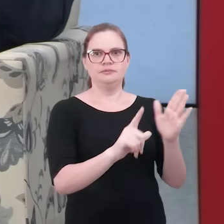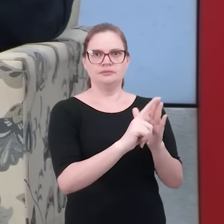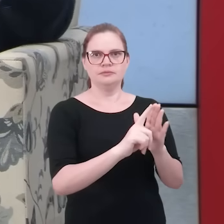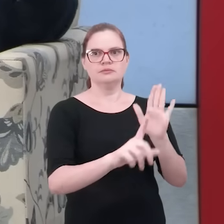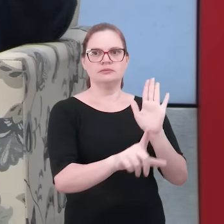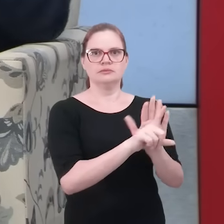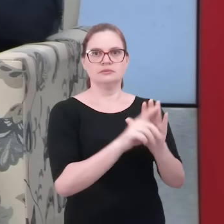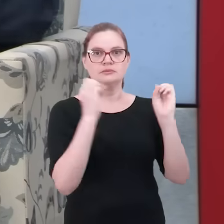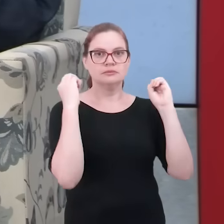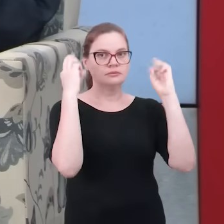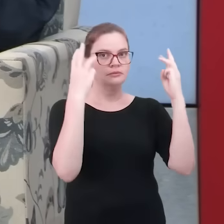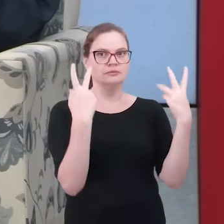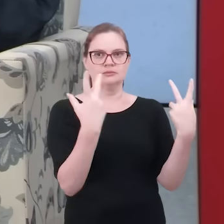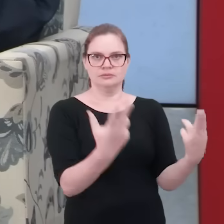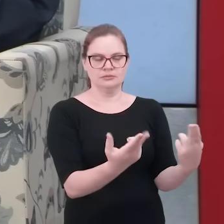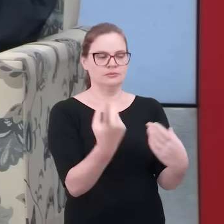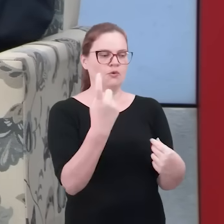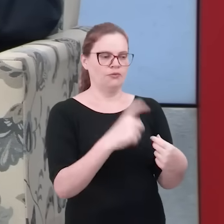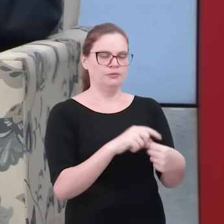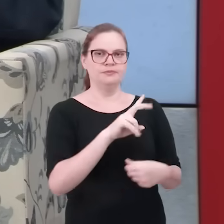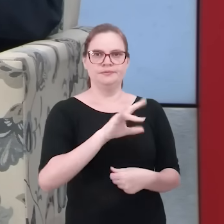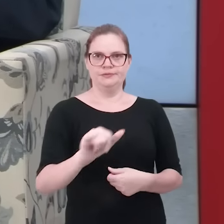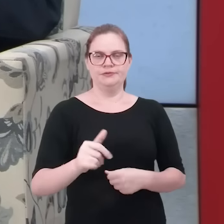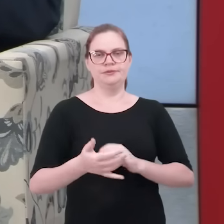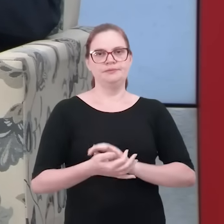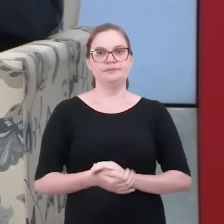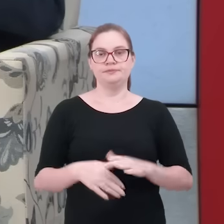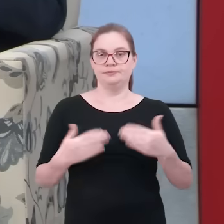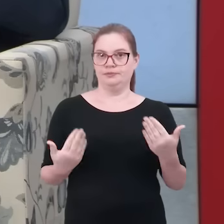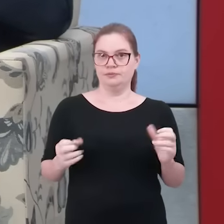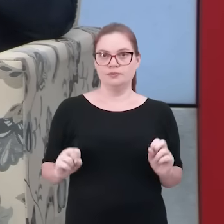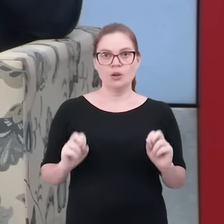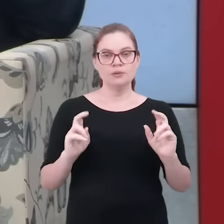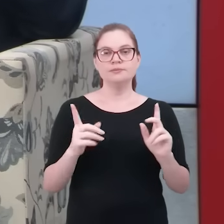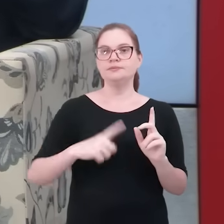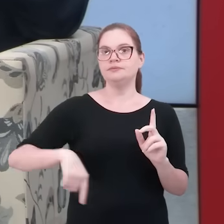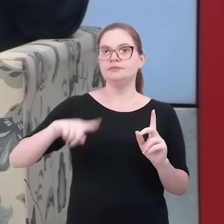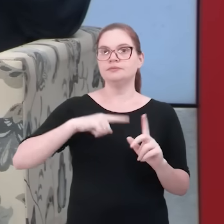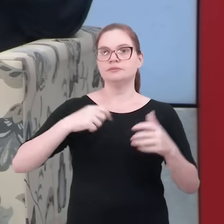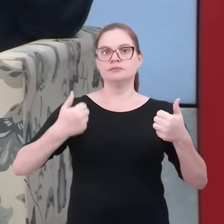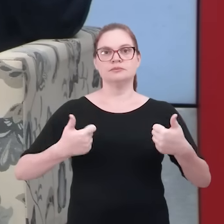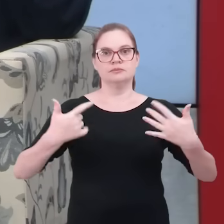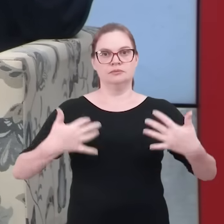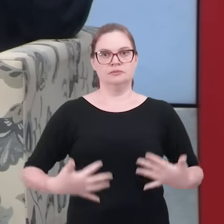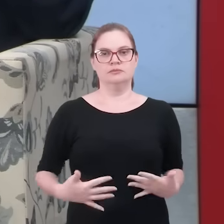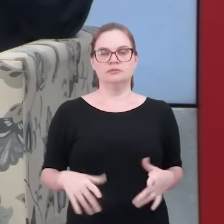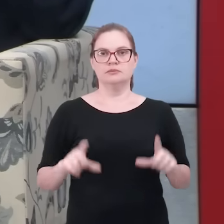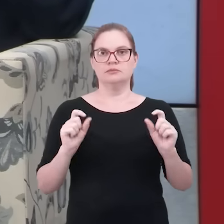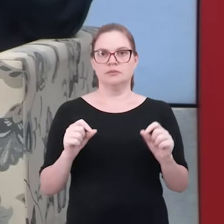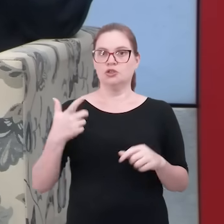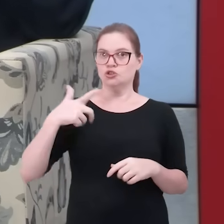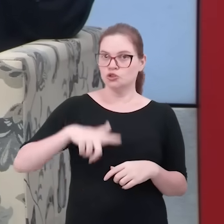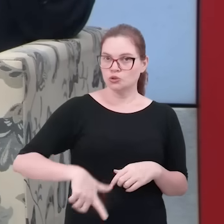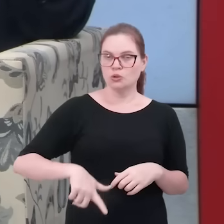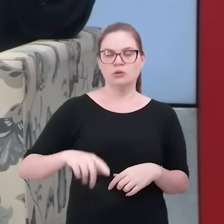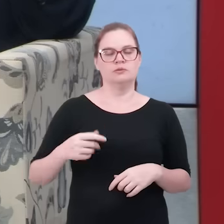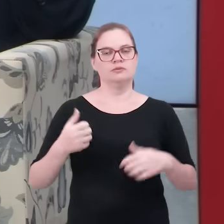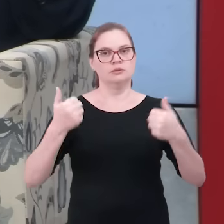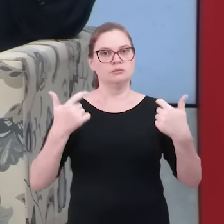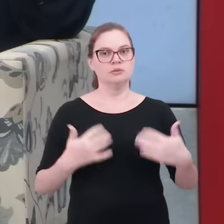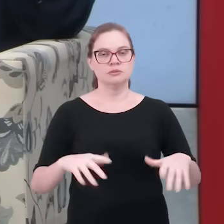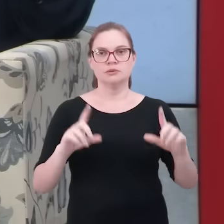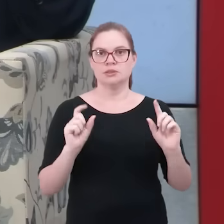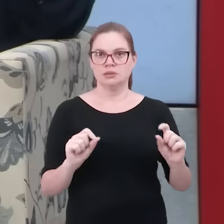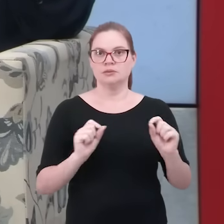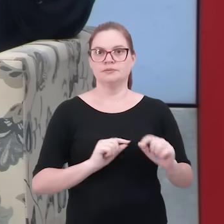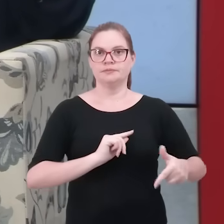levítico, a volta da lei de Moisés. Muito bem, nós estamos falando aqui, e repetindo